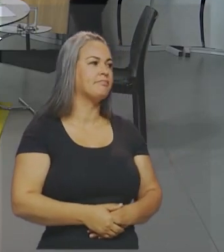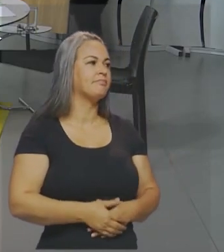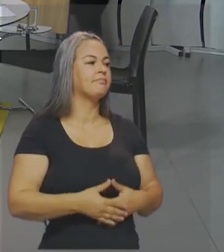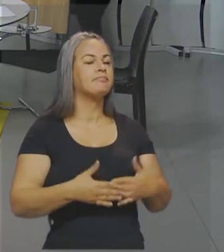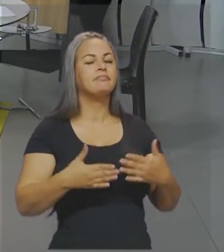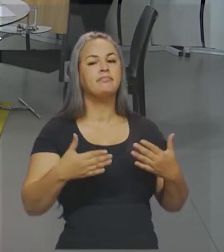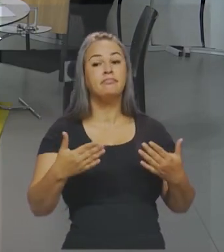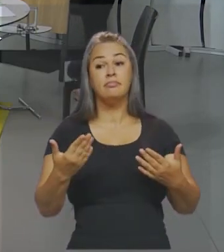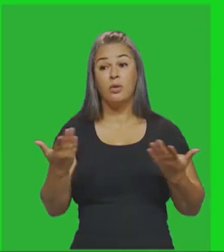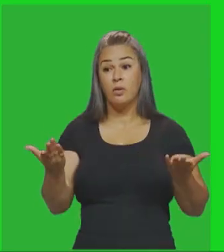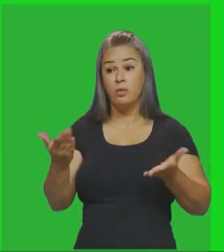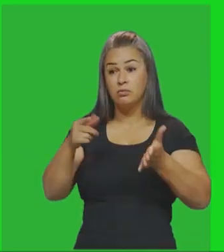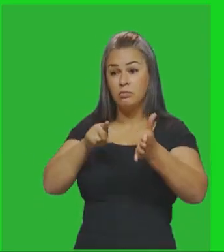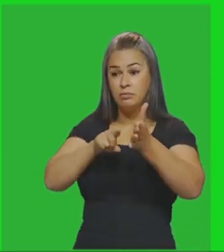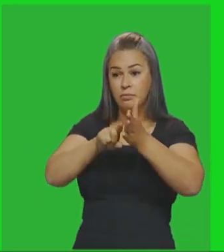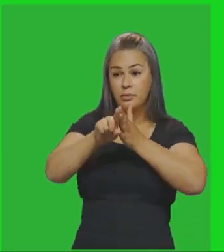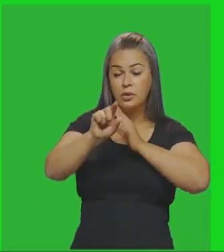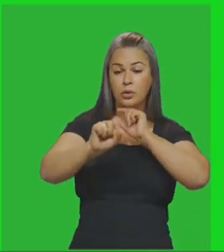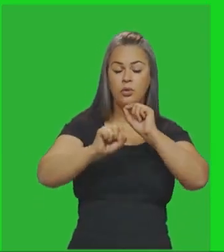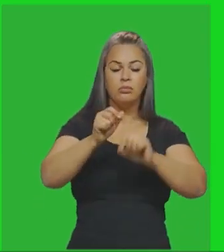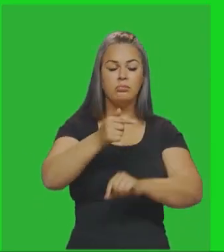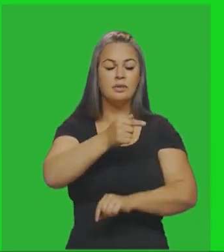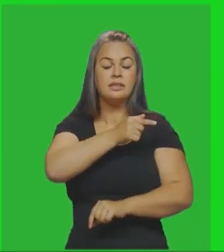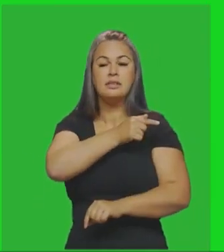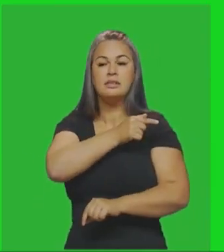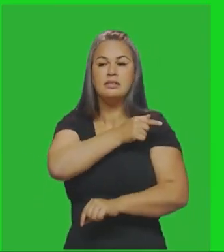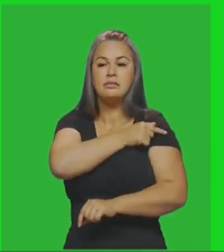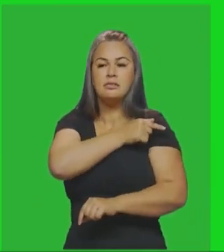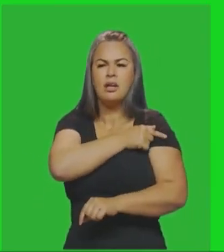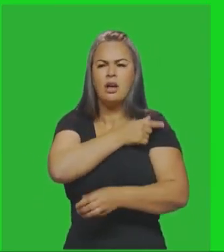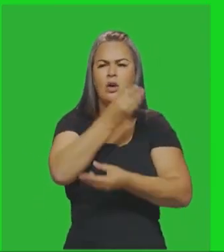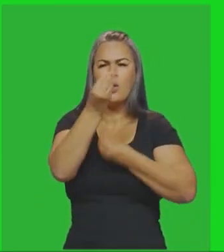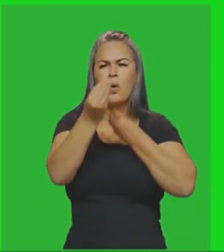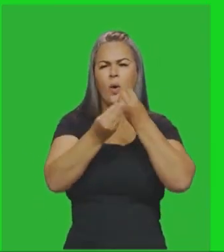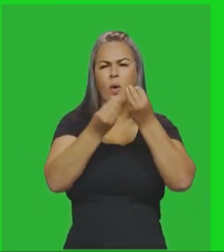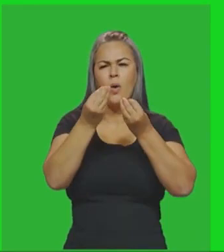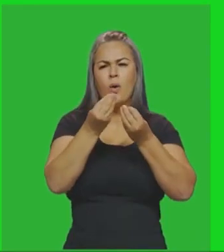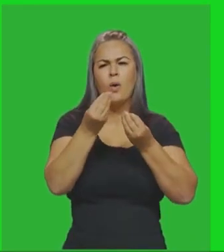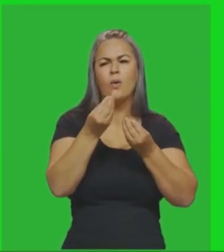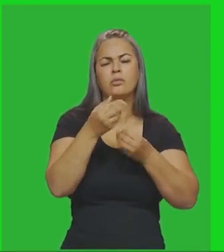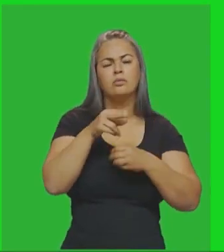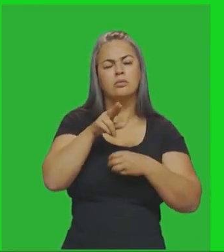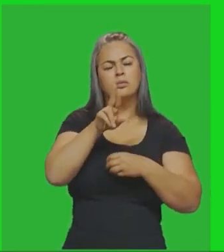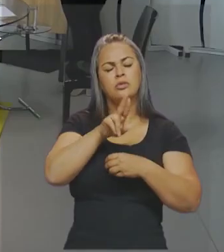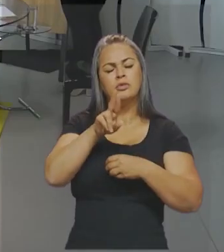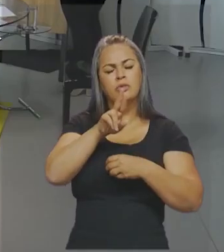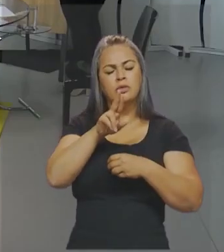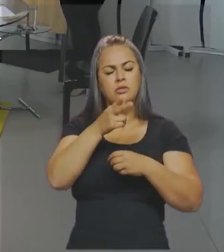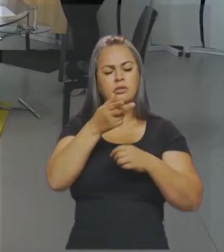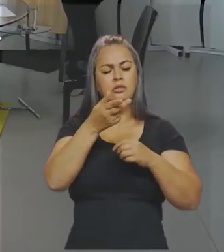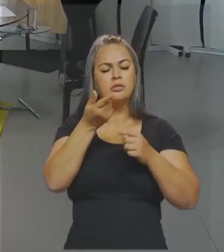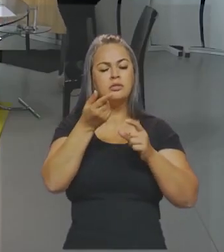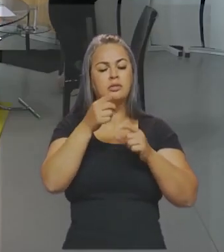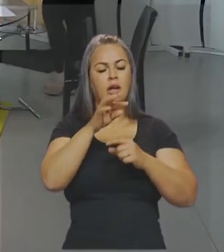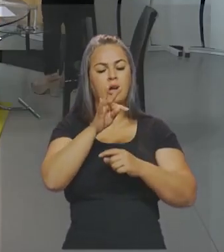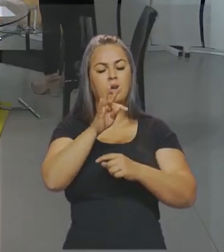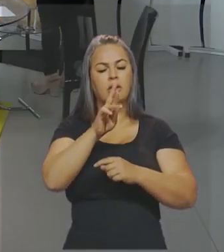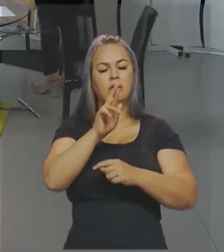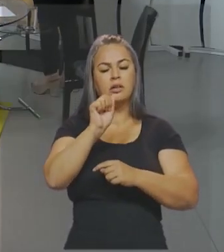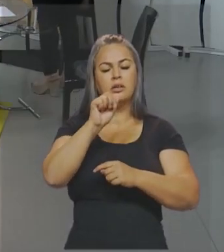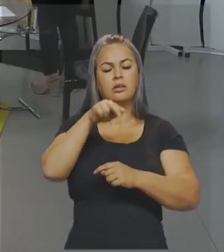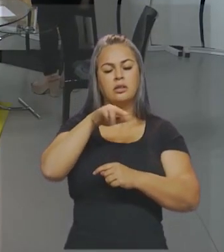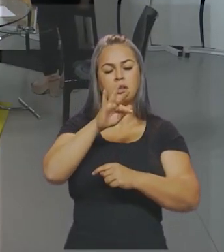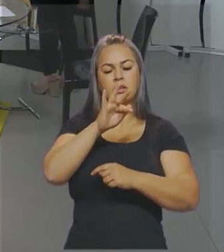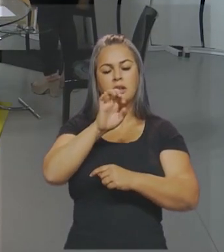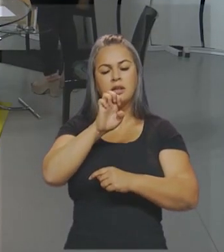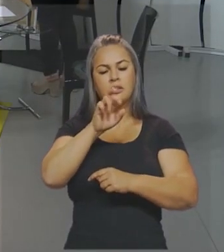de 7º ano. Voltando para o transferidor, como vou usar o transferidor para construir e medir ângulos? Construir,